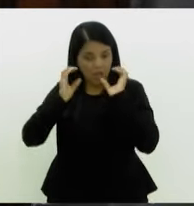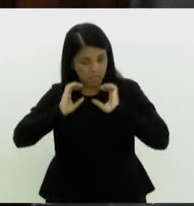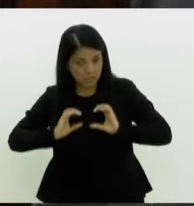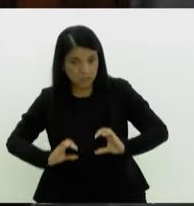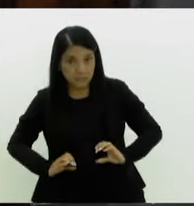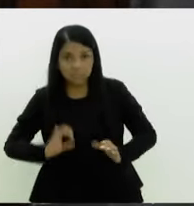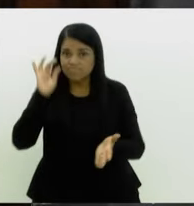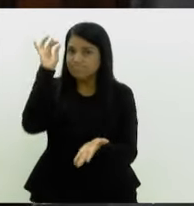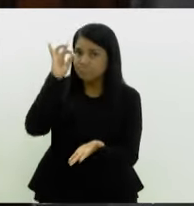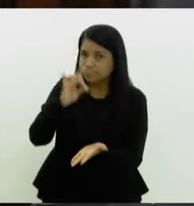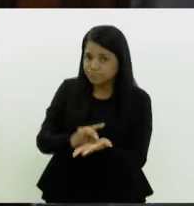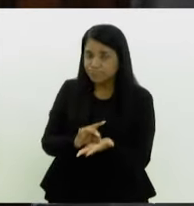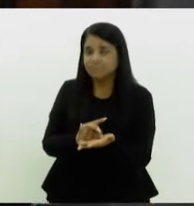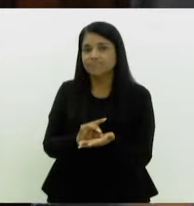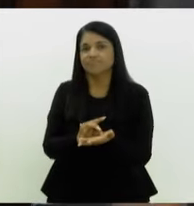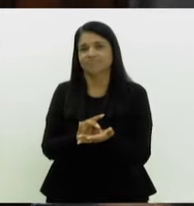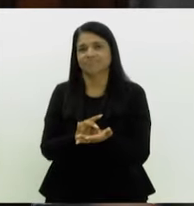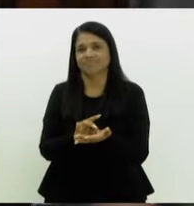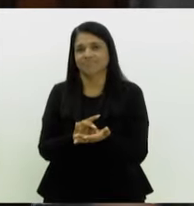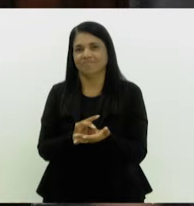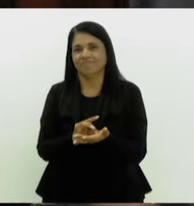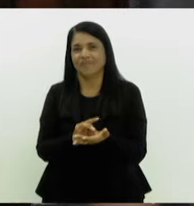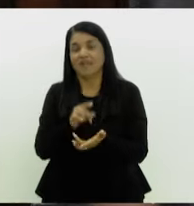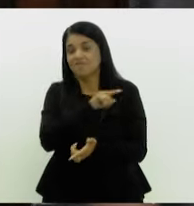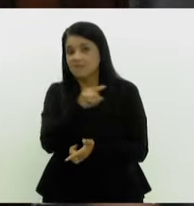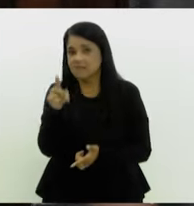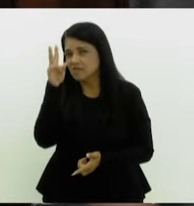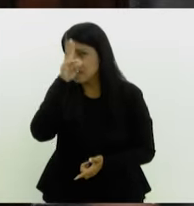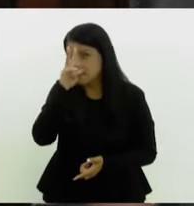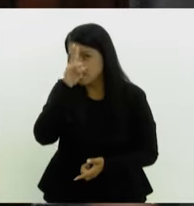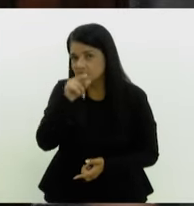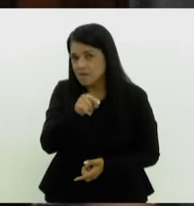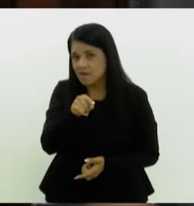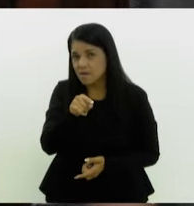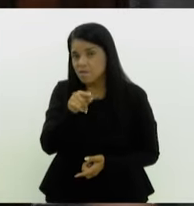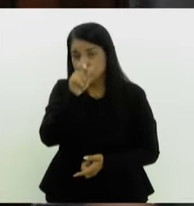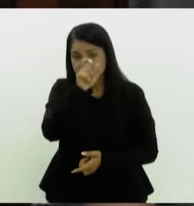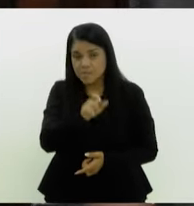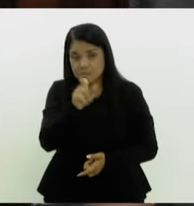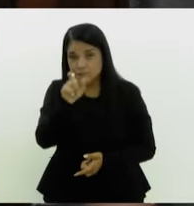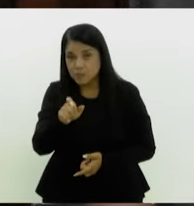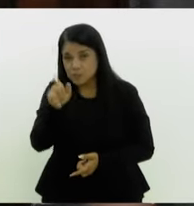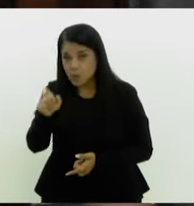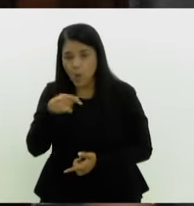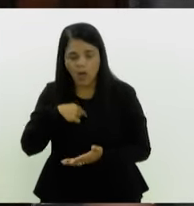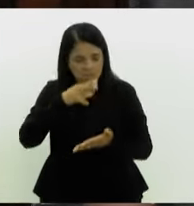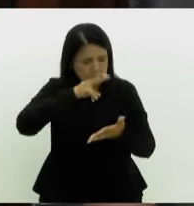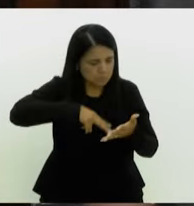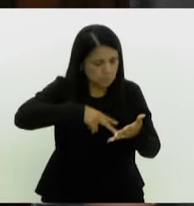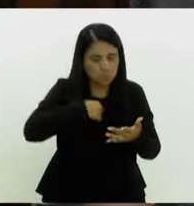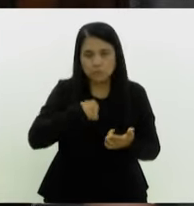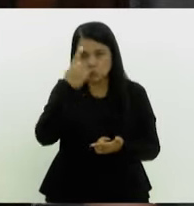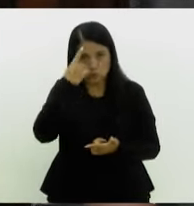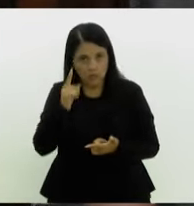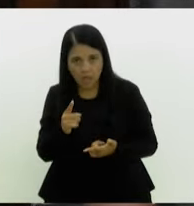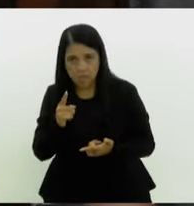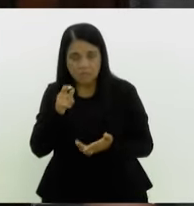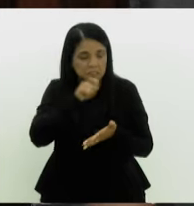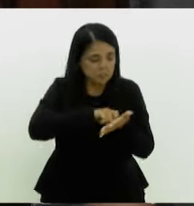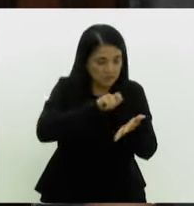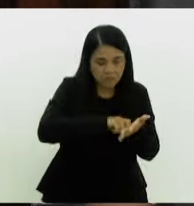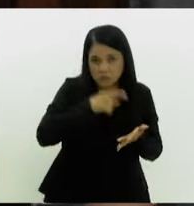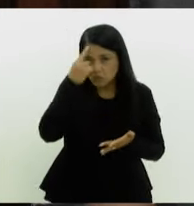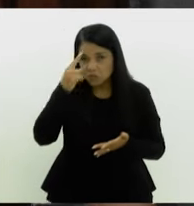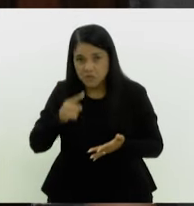real verdadeiro é aquele que vocês vão l lembrar quando uma pessoa que mesmo sem ler e escrever chegava numa loja